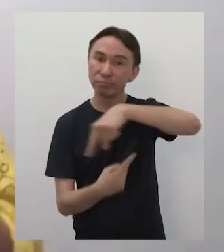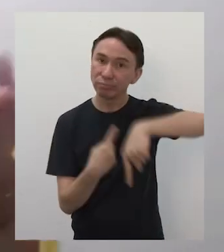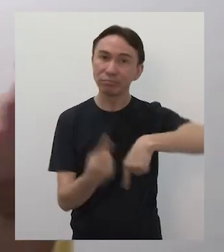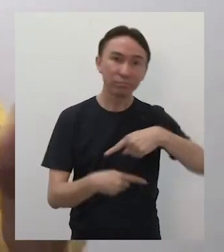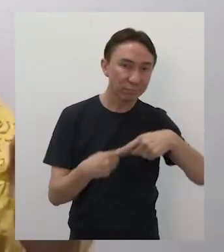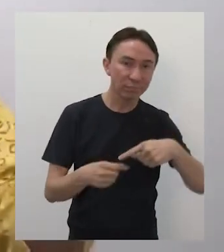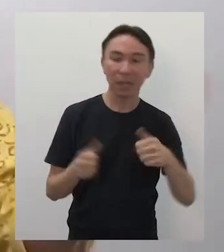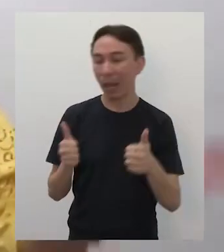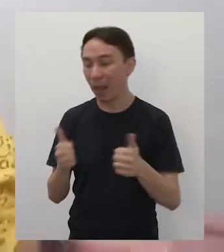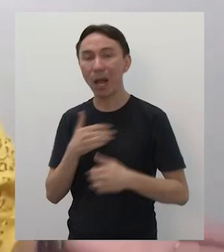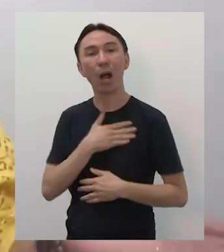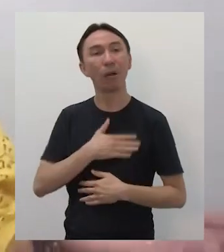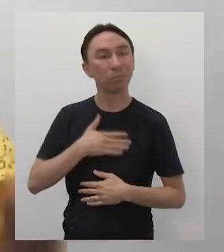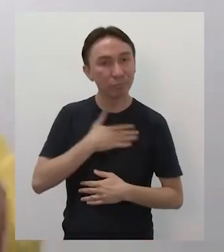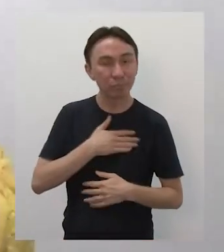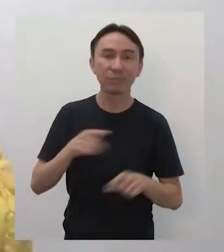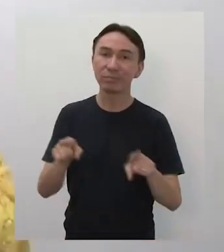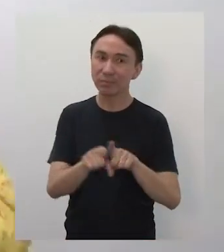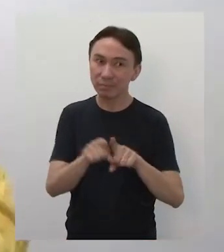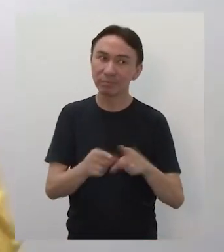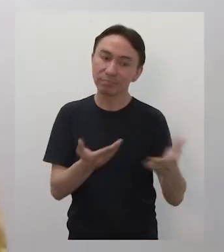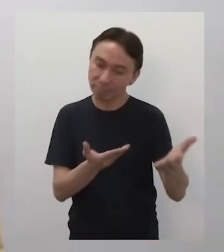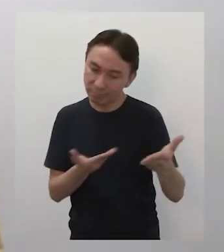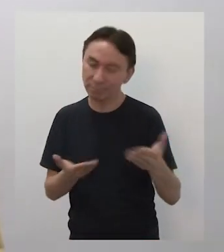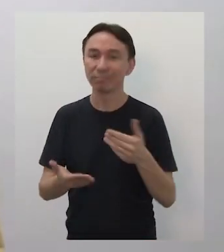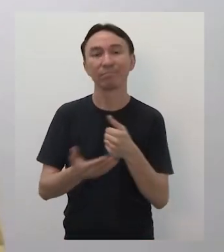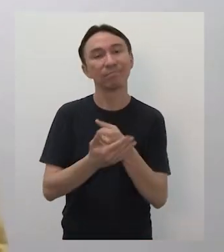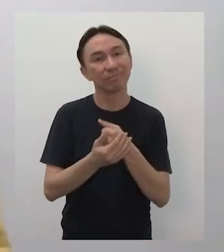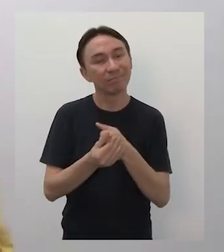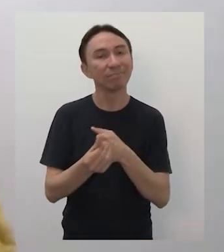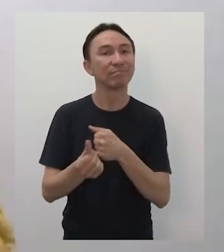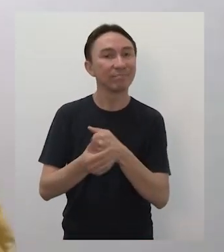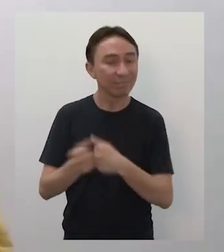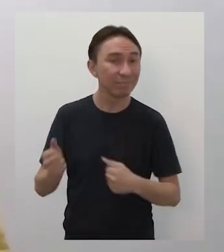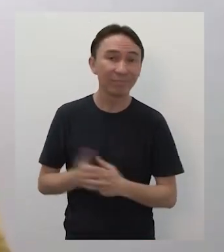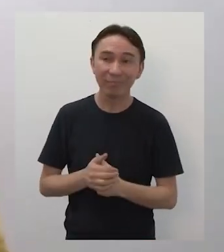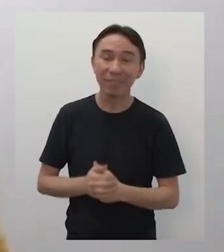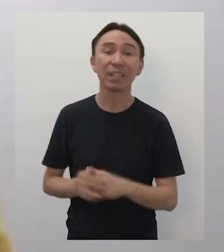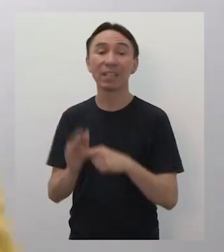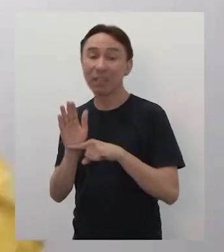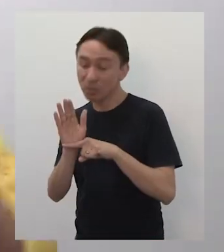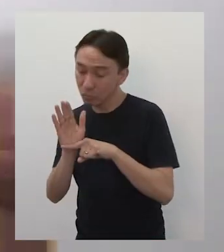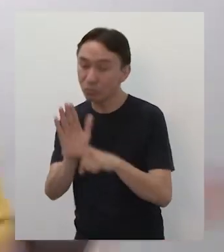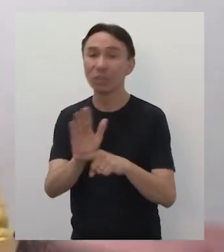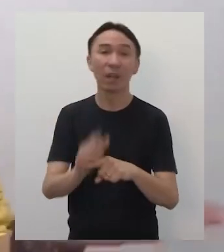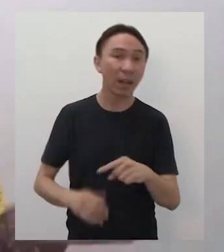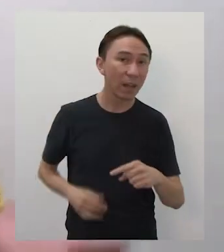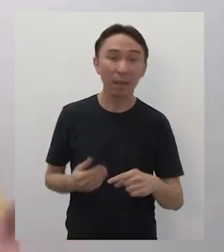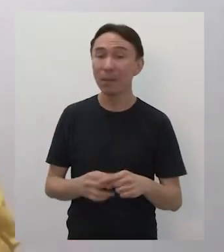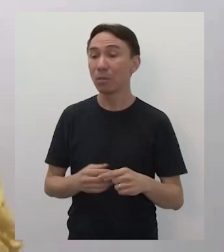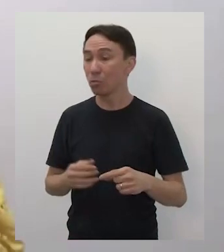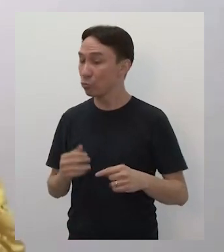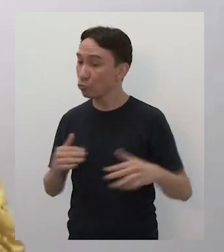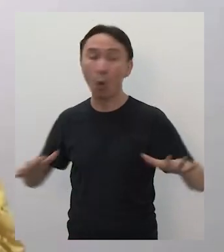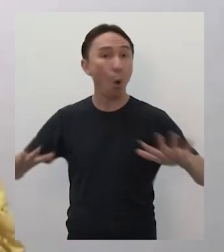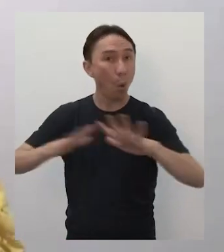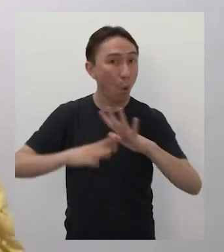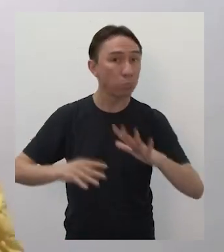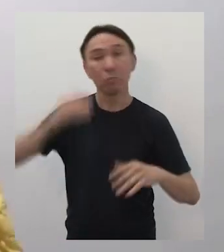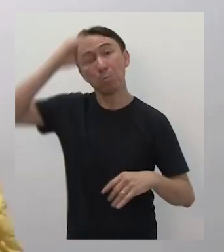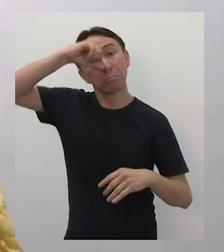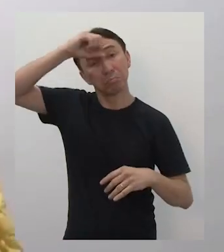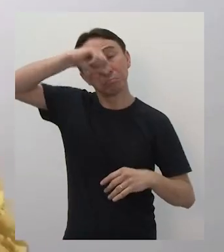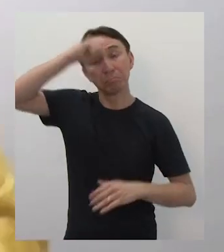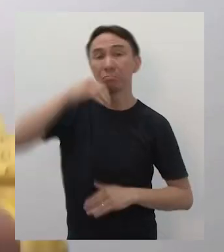e acolhedor e que seja propício à aprendizagem de todos.